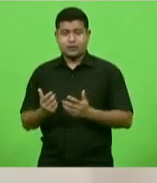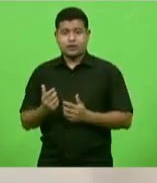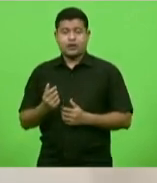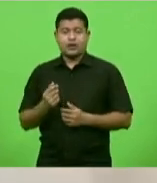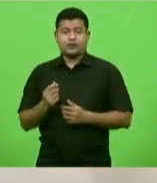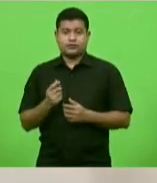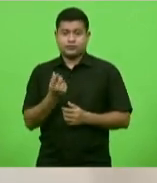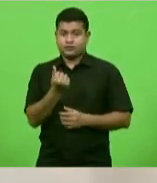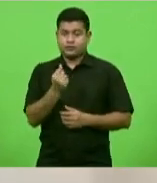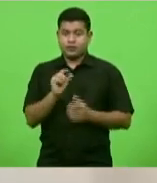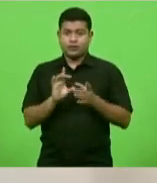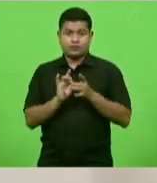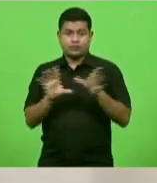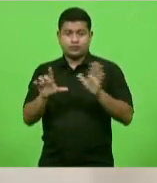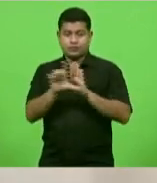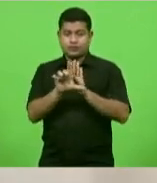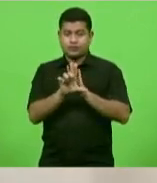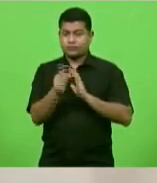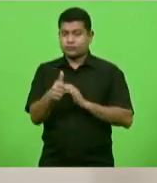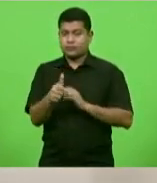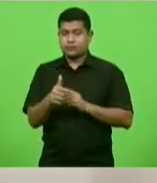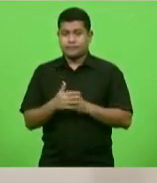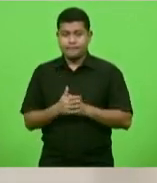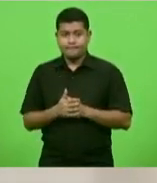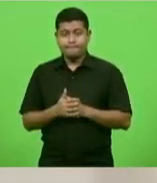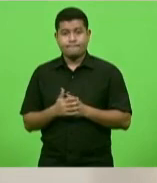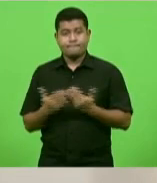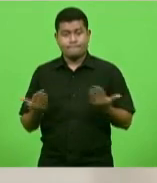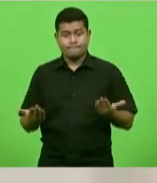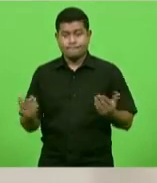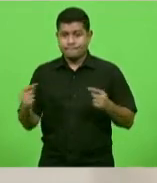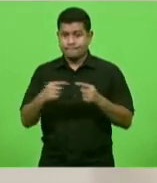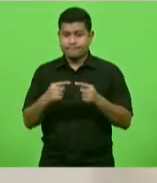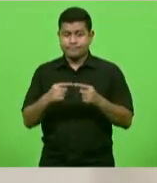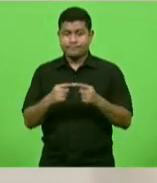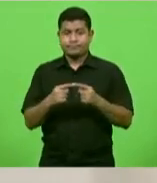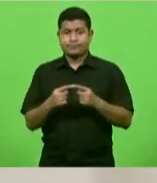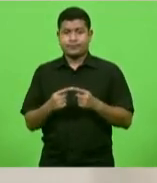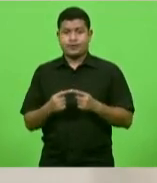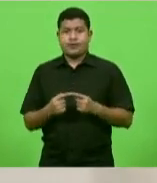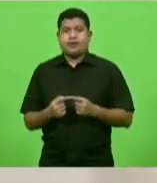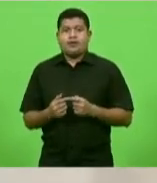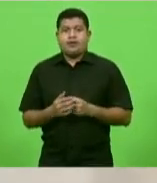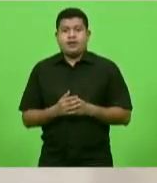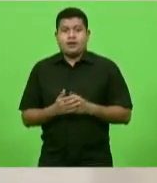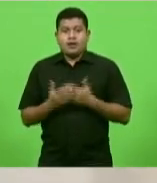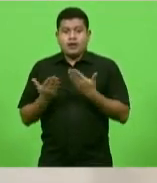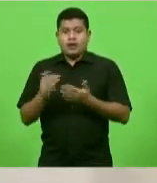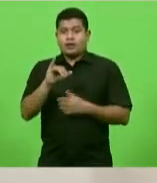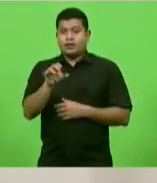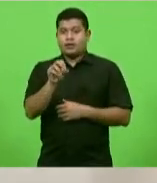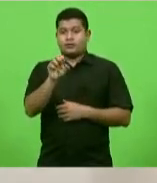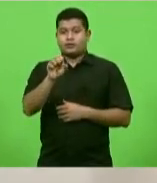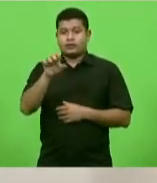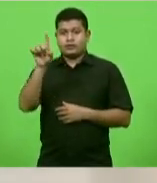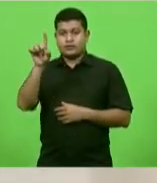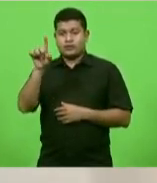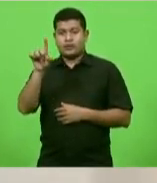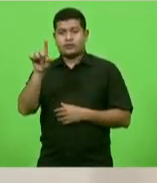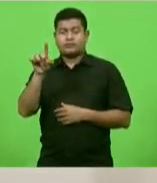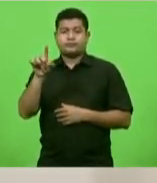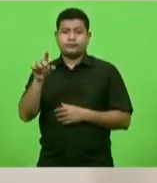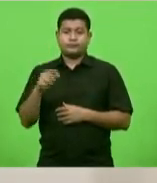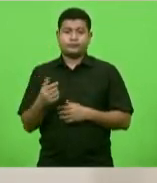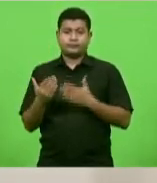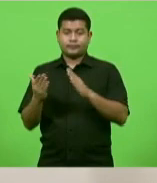das prescrições legais. Nesse sentido, ensinou-nos José Eduardo Cardoso,